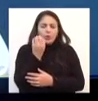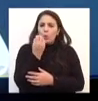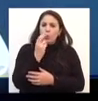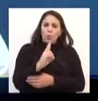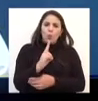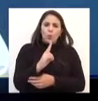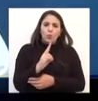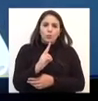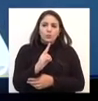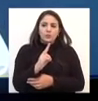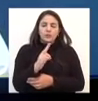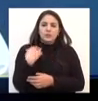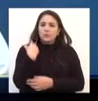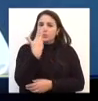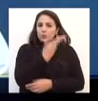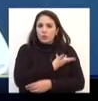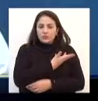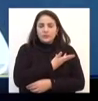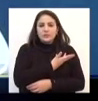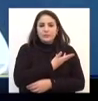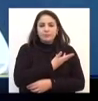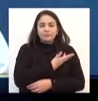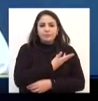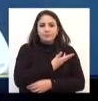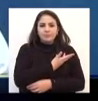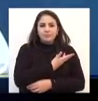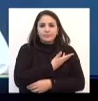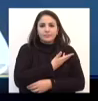ou nas nossas